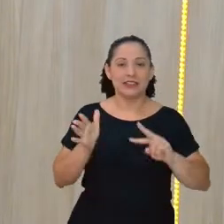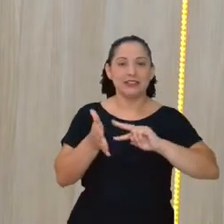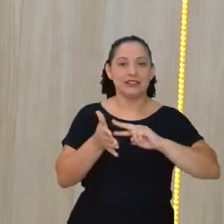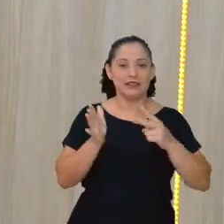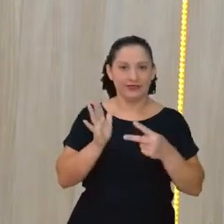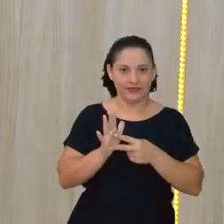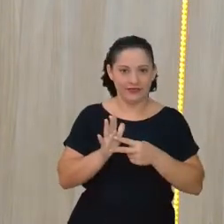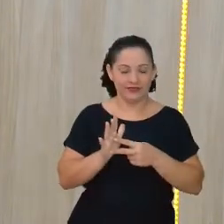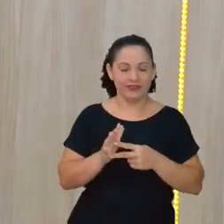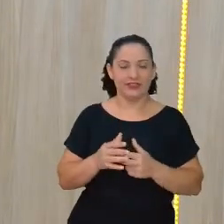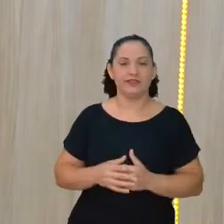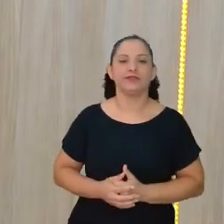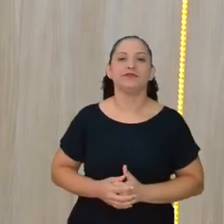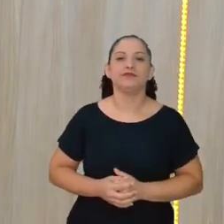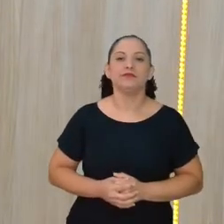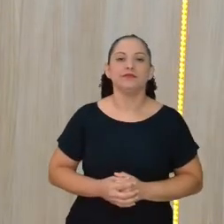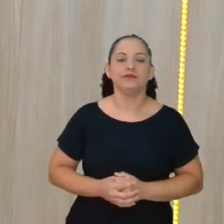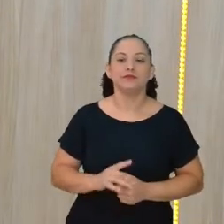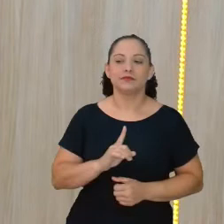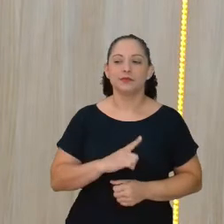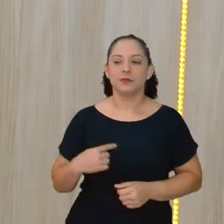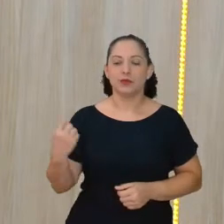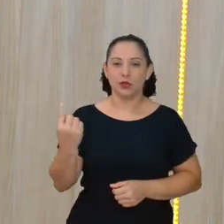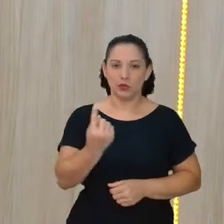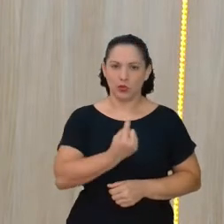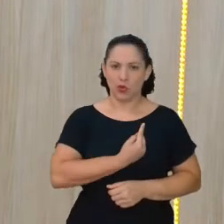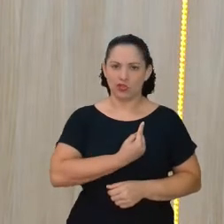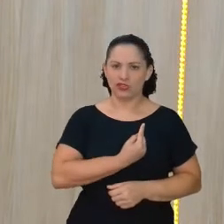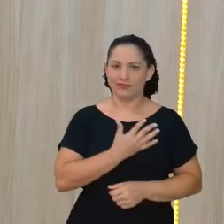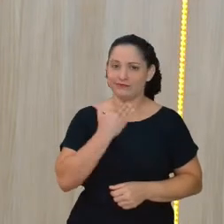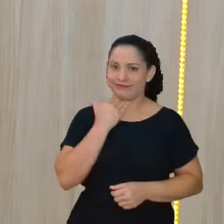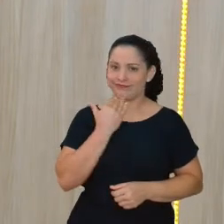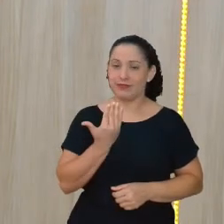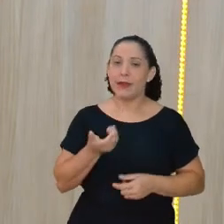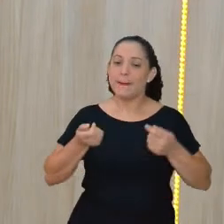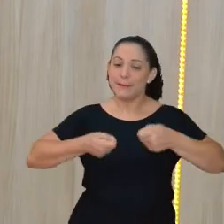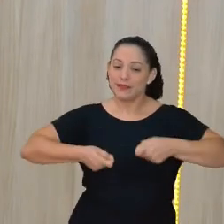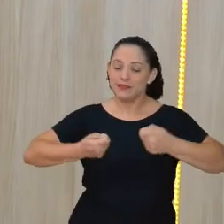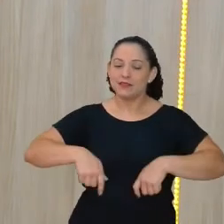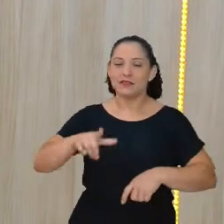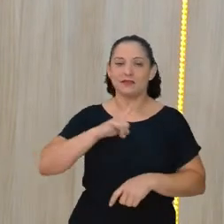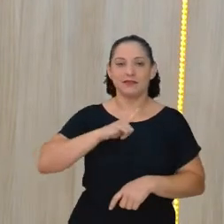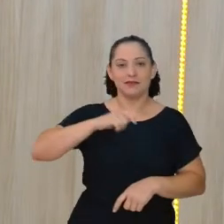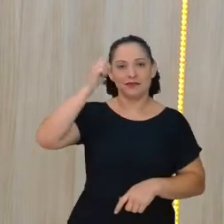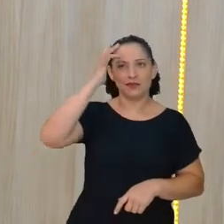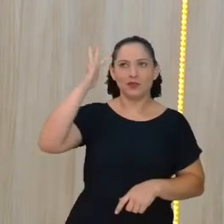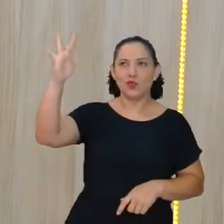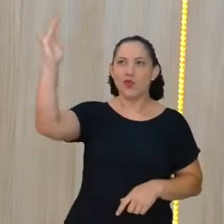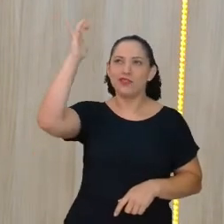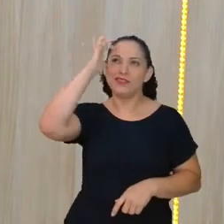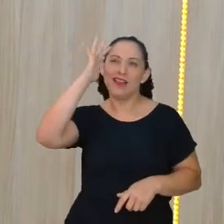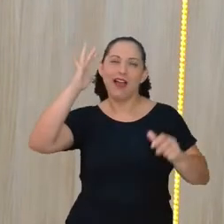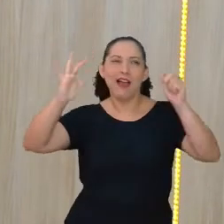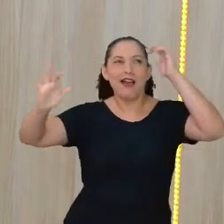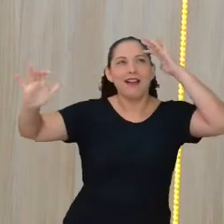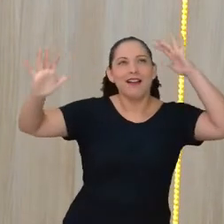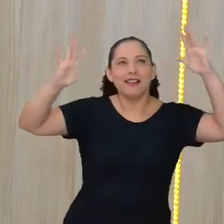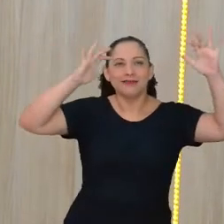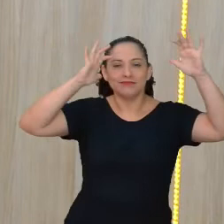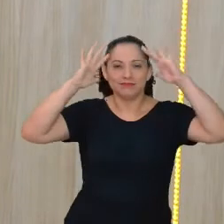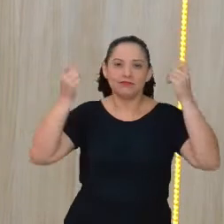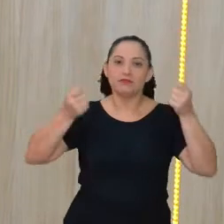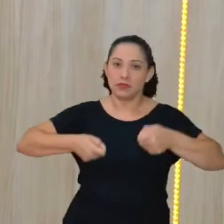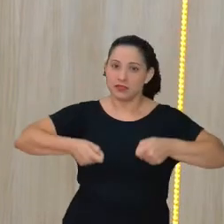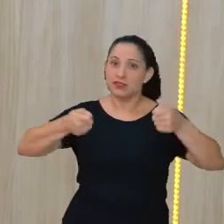diz muita coisa. Nós não somos ninguém sem os nossos sonhos. Nós precisamos sonhar o tempo